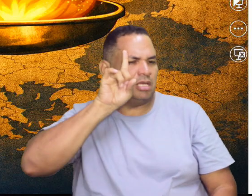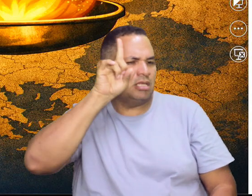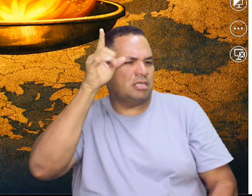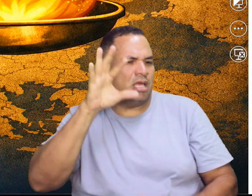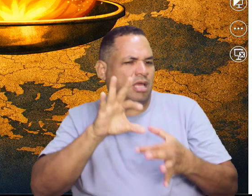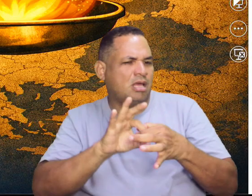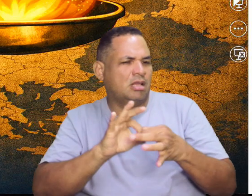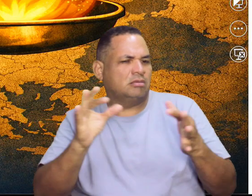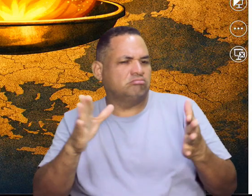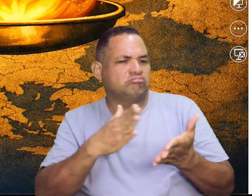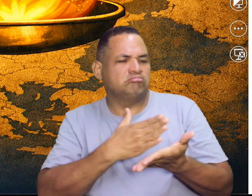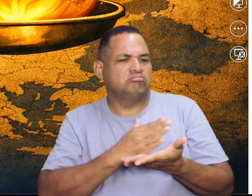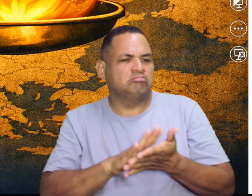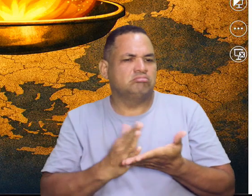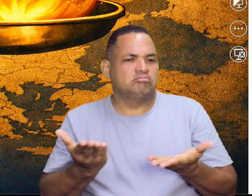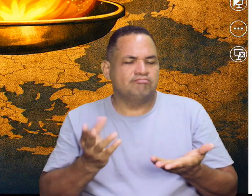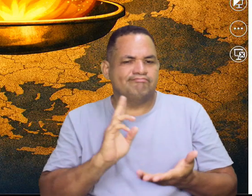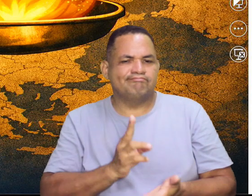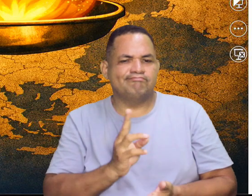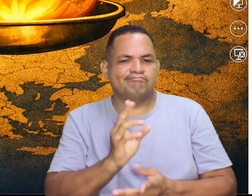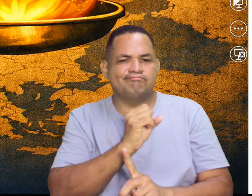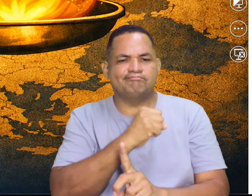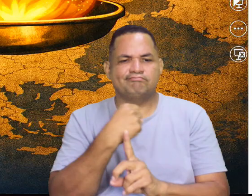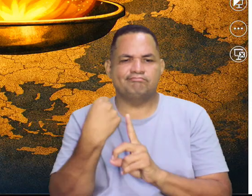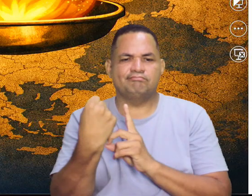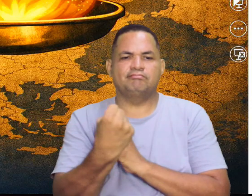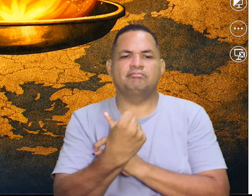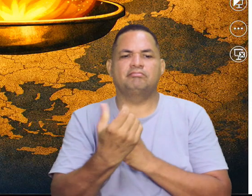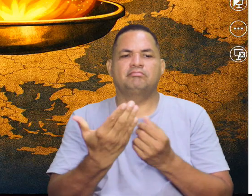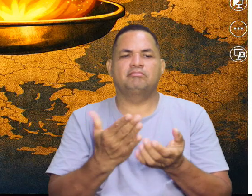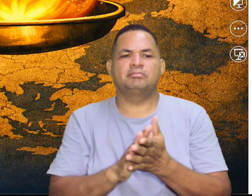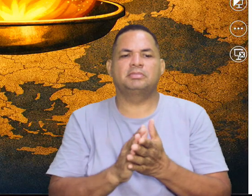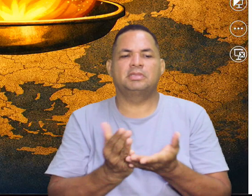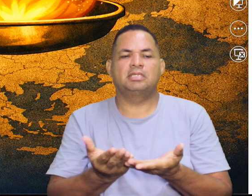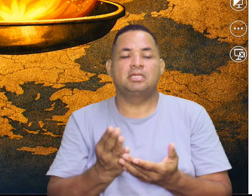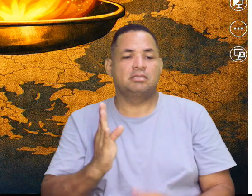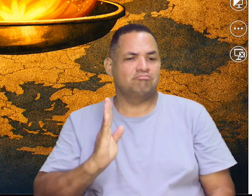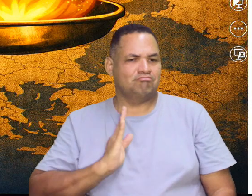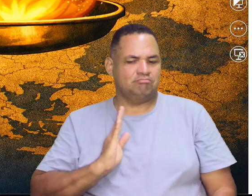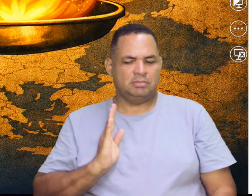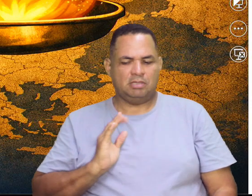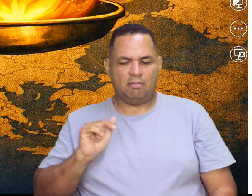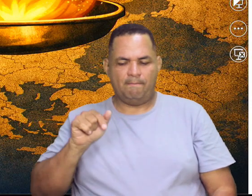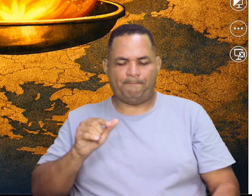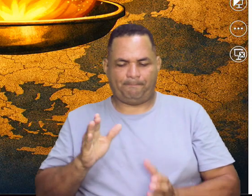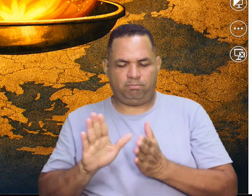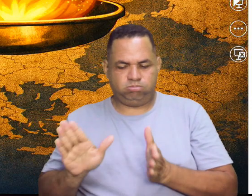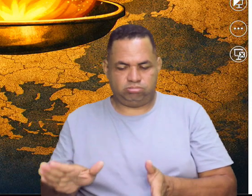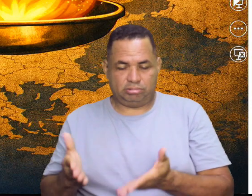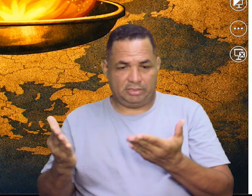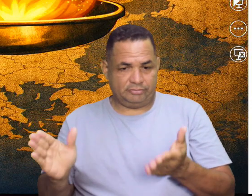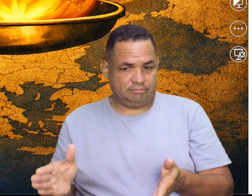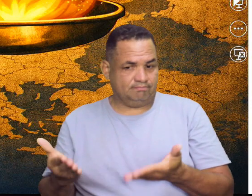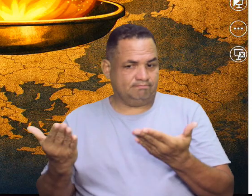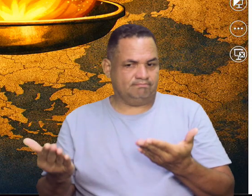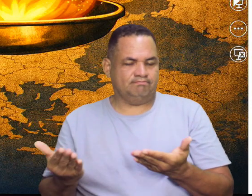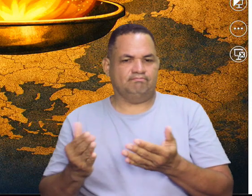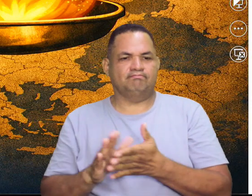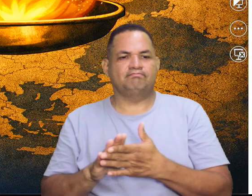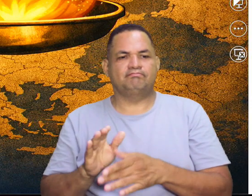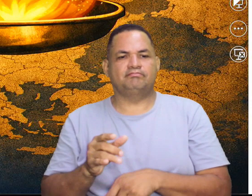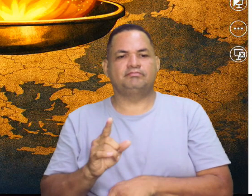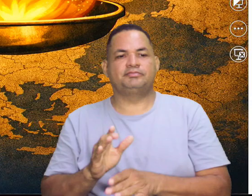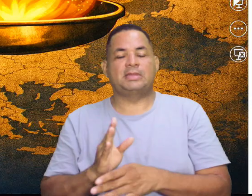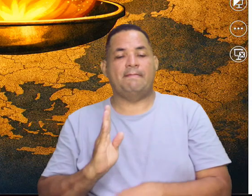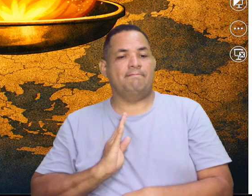começar a aparecer com mais frequência na sociedade. E a burguesia é quem vai dar impulso nisso aí. Então,